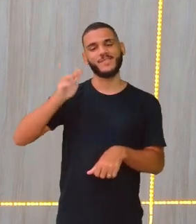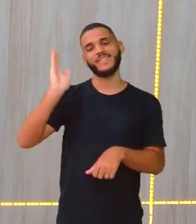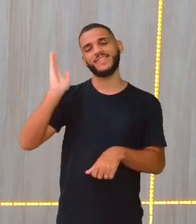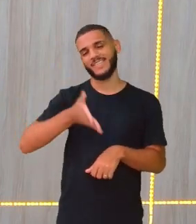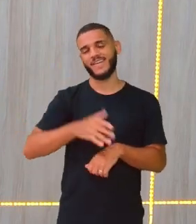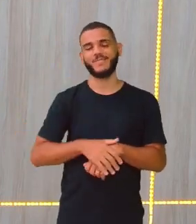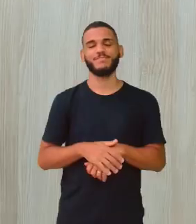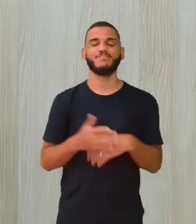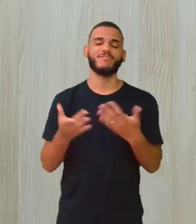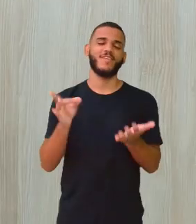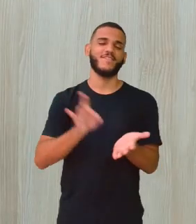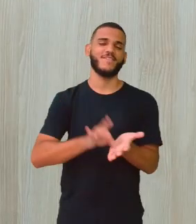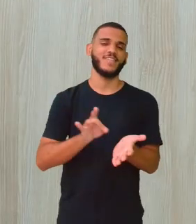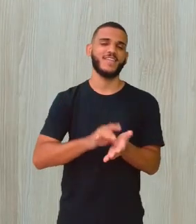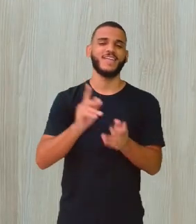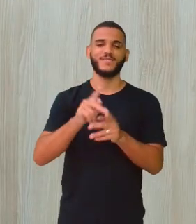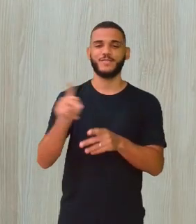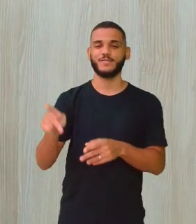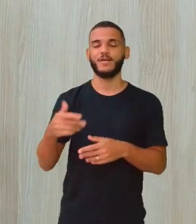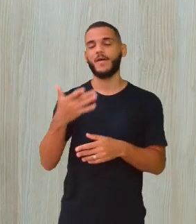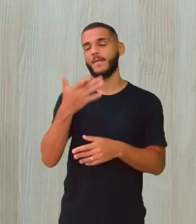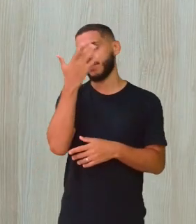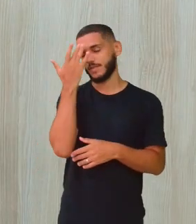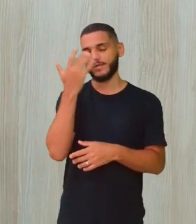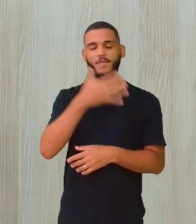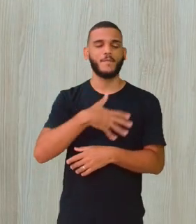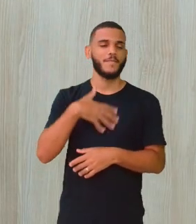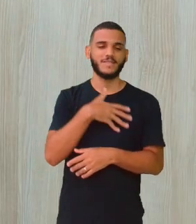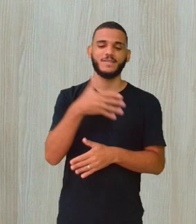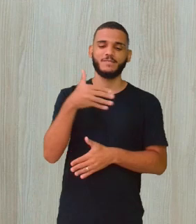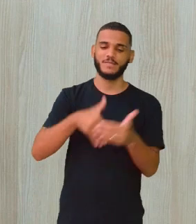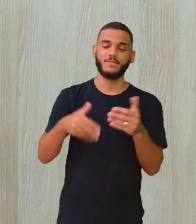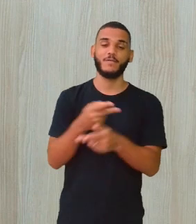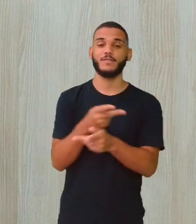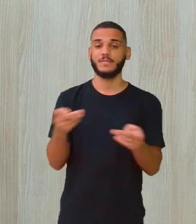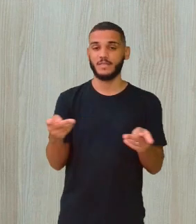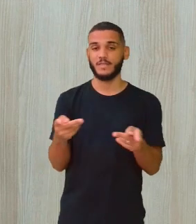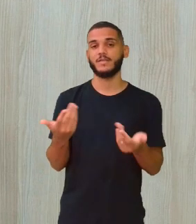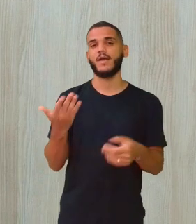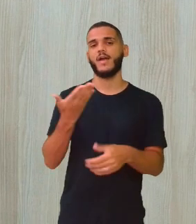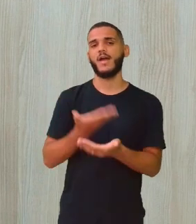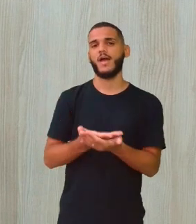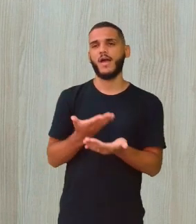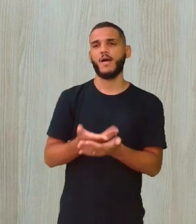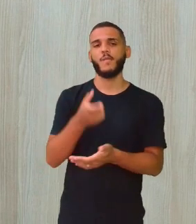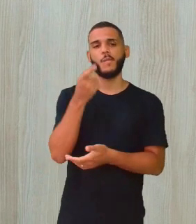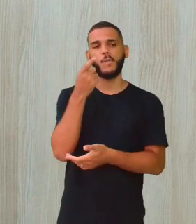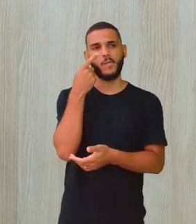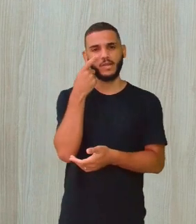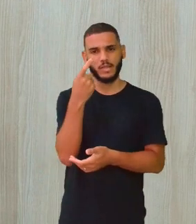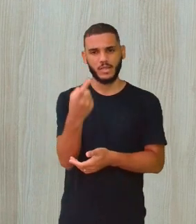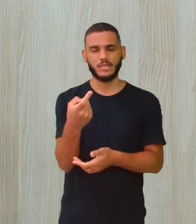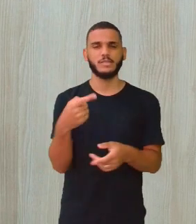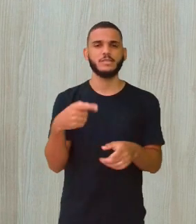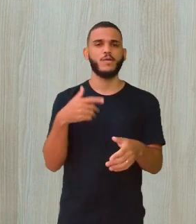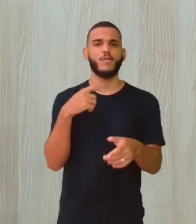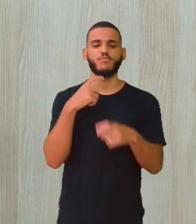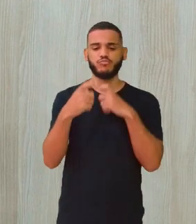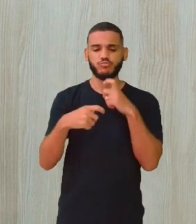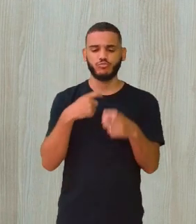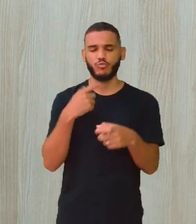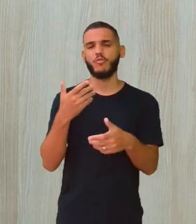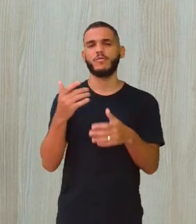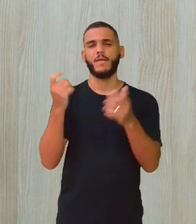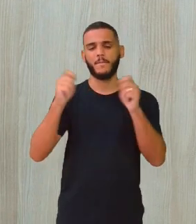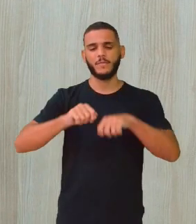despedir. É verdade. Pessoal, foi um prazer estar com vocês. A aula foi bastante interessante. Qualquer dúvida, reveja